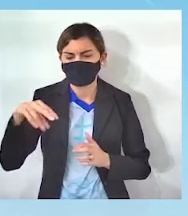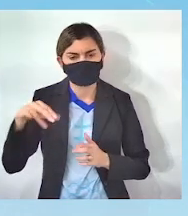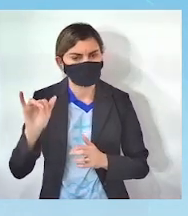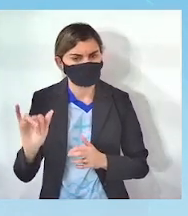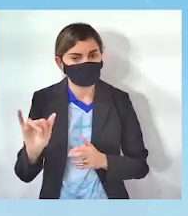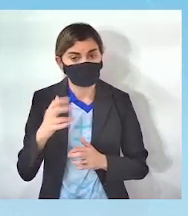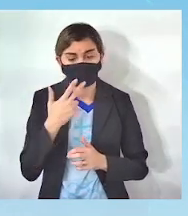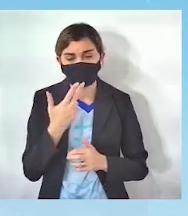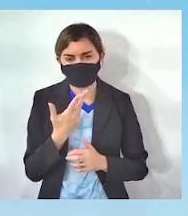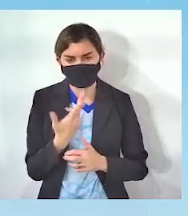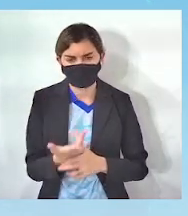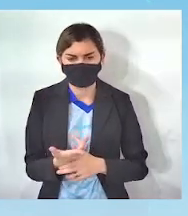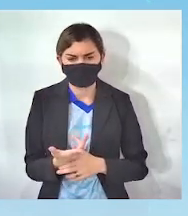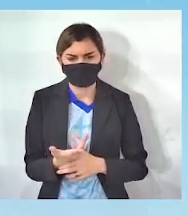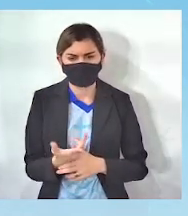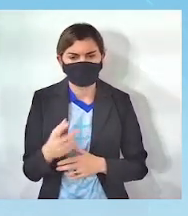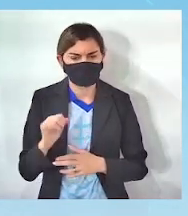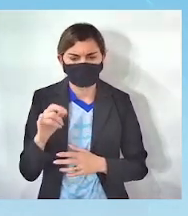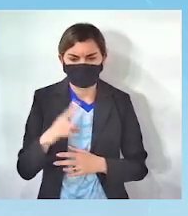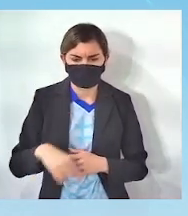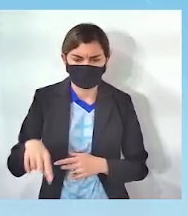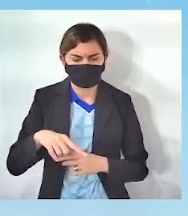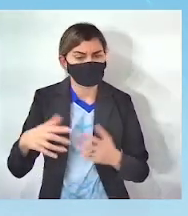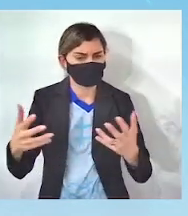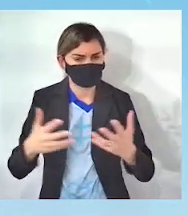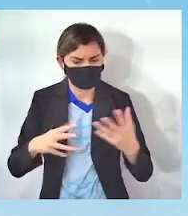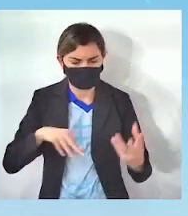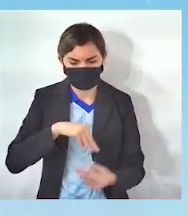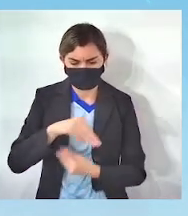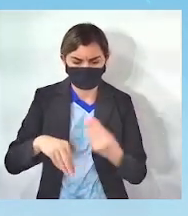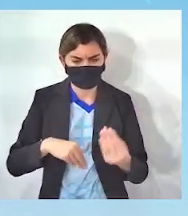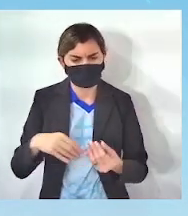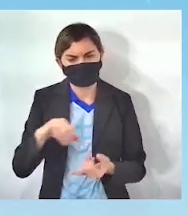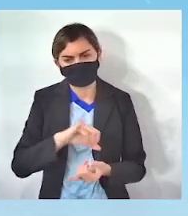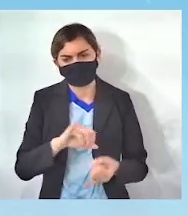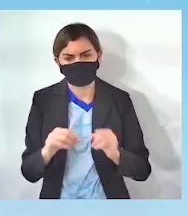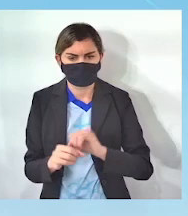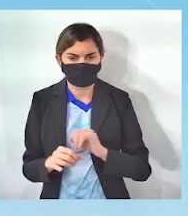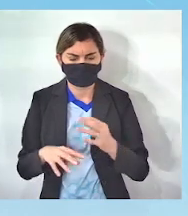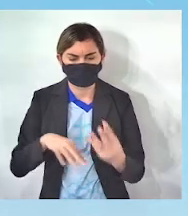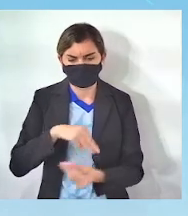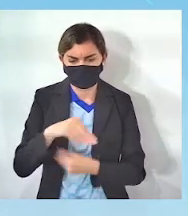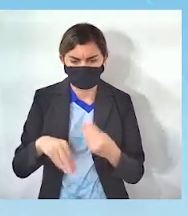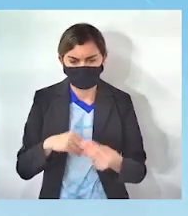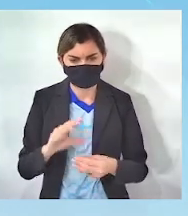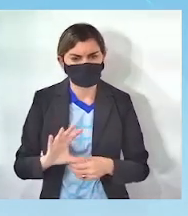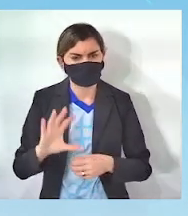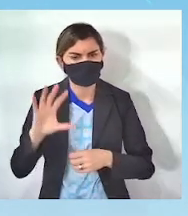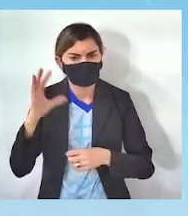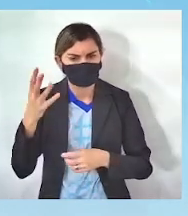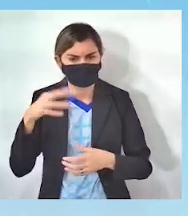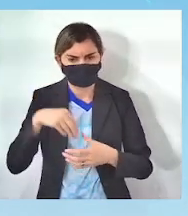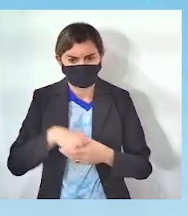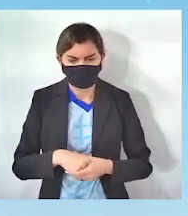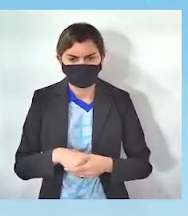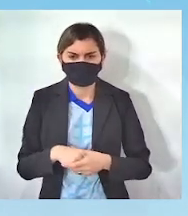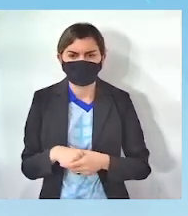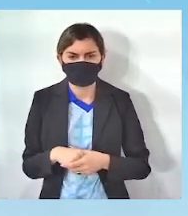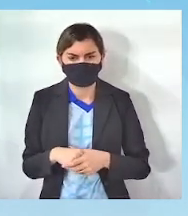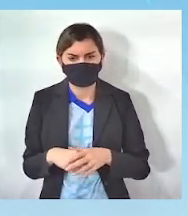ele vai dizer que se a gente fizer reações químicas e essas reações químicas acontecerem dentro de um